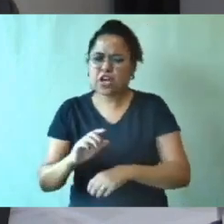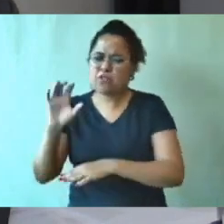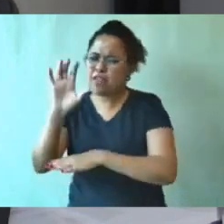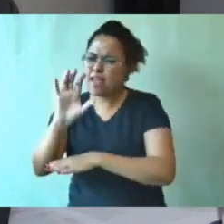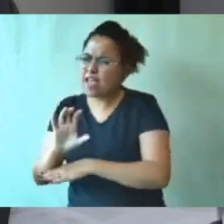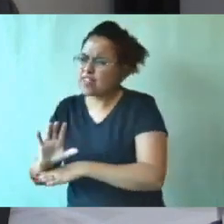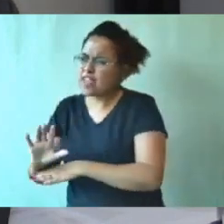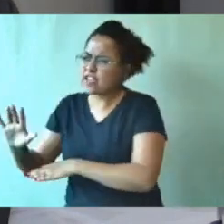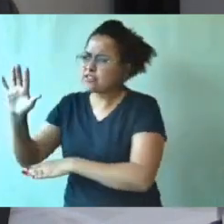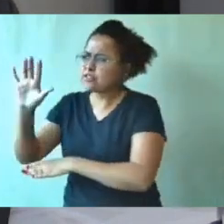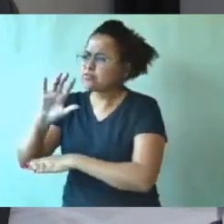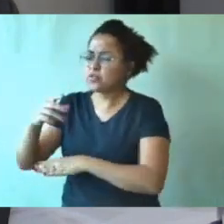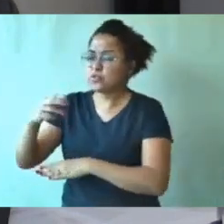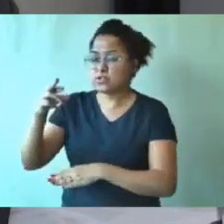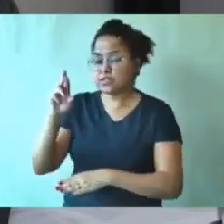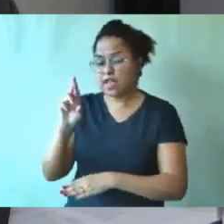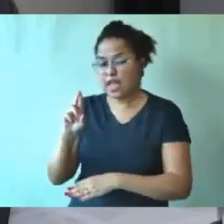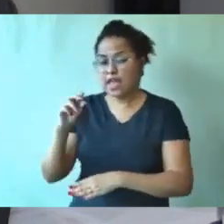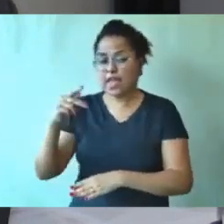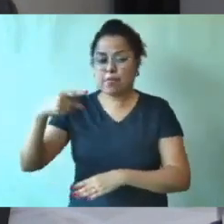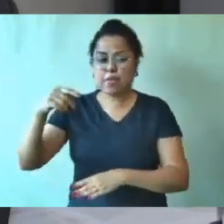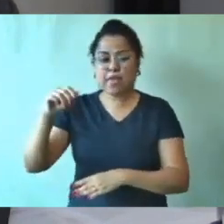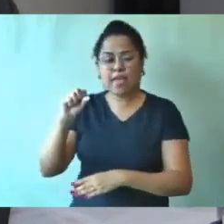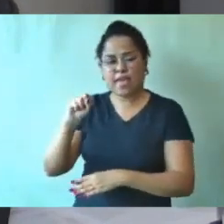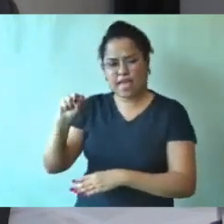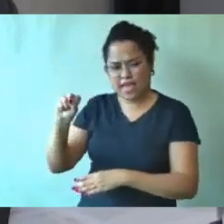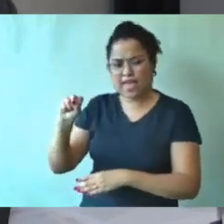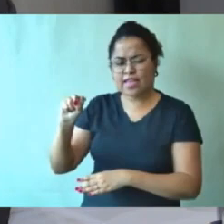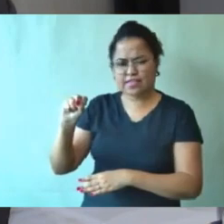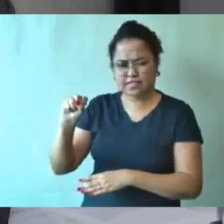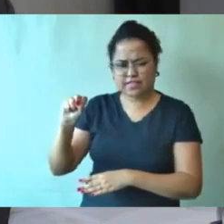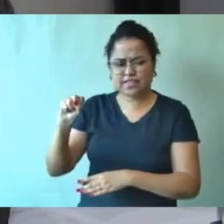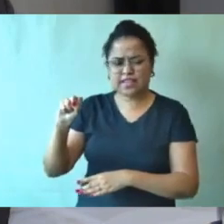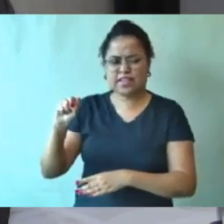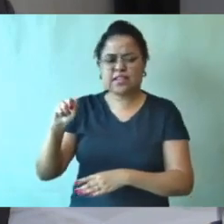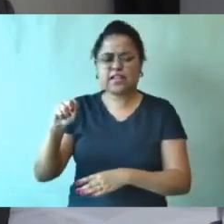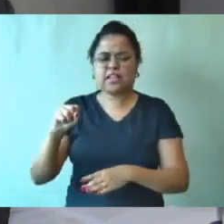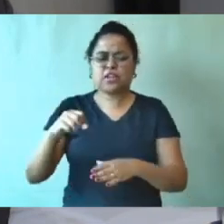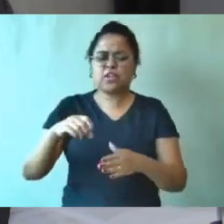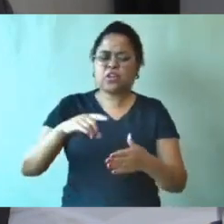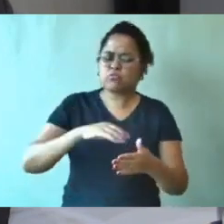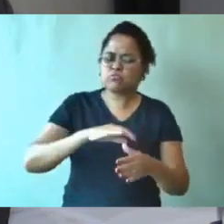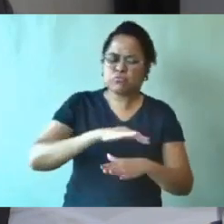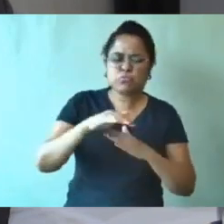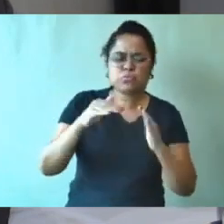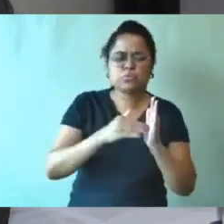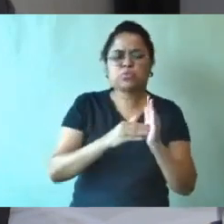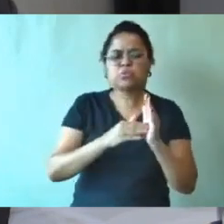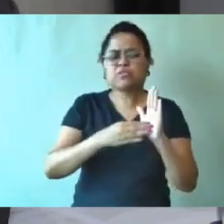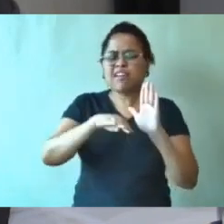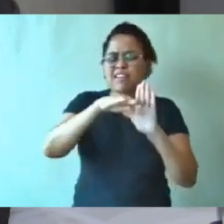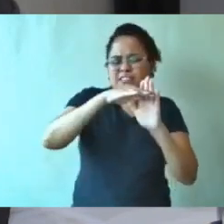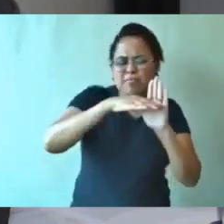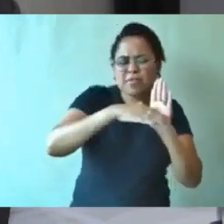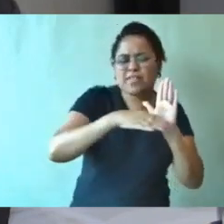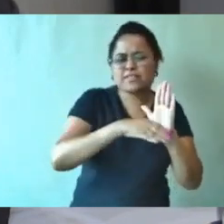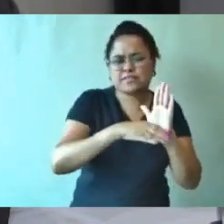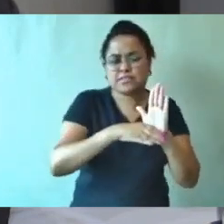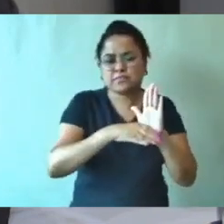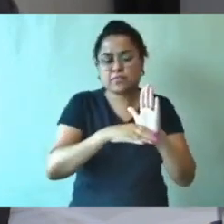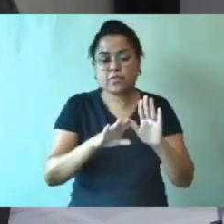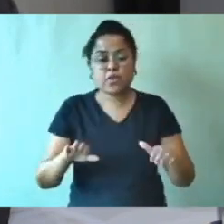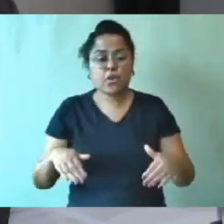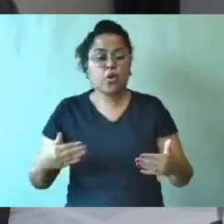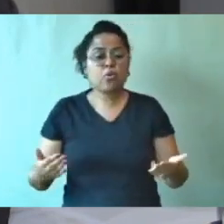os RTSs, a questão do consórcio, etc., tudo isso está lá estabelecido. Quando a